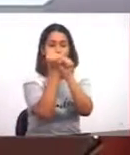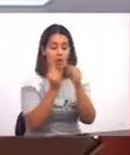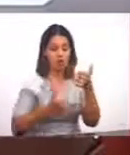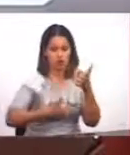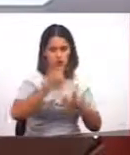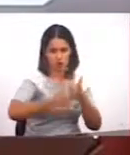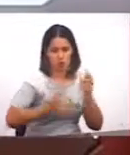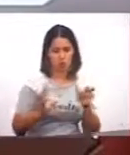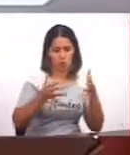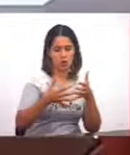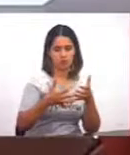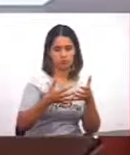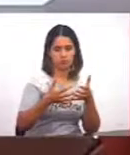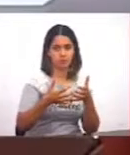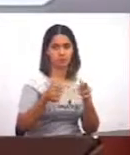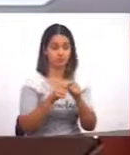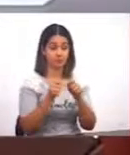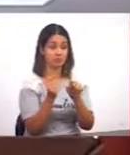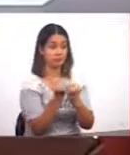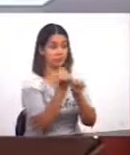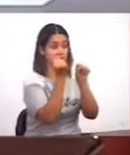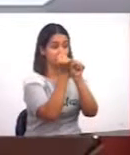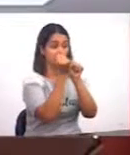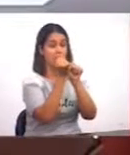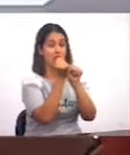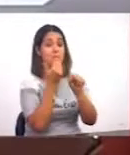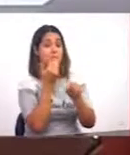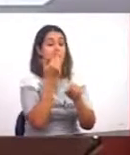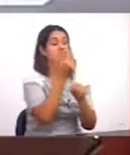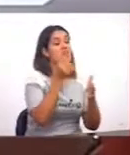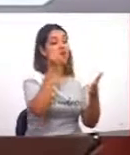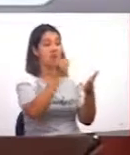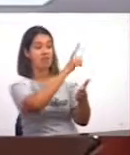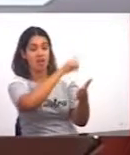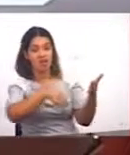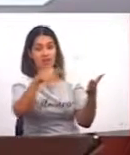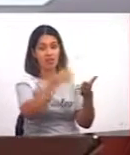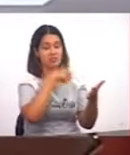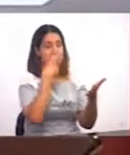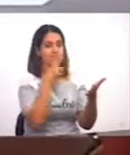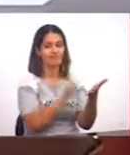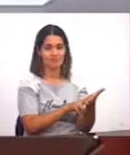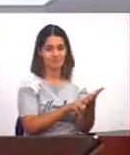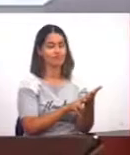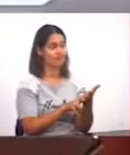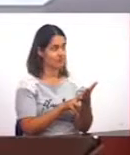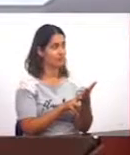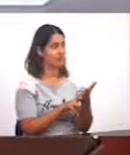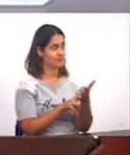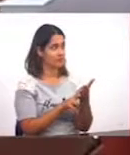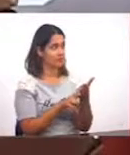Nós devemos, combinei com o Gaspar e com o seu Antônio, amanhã nós deveremos ir até Palmeiras do